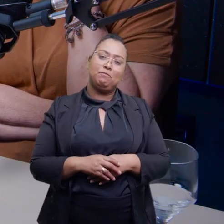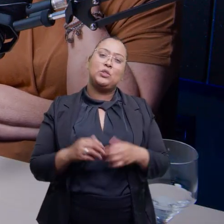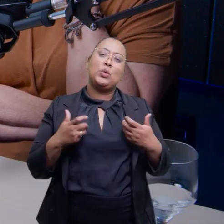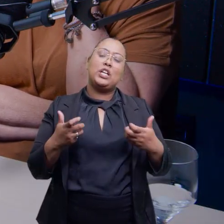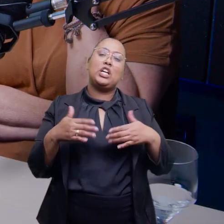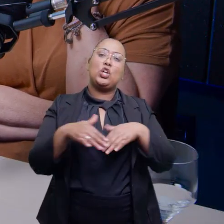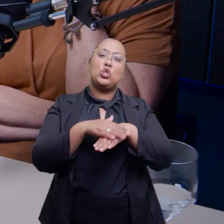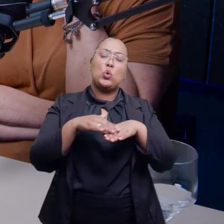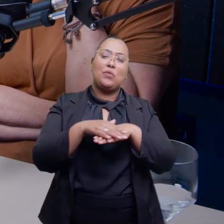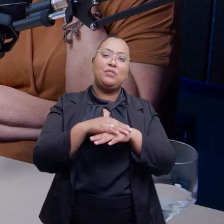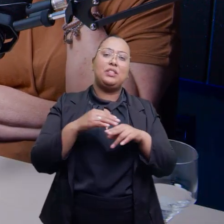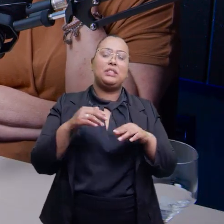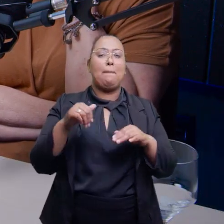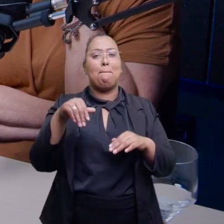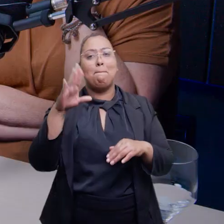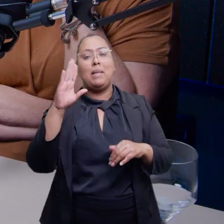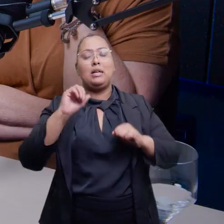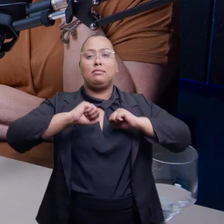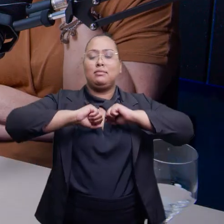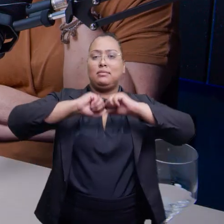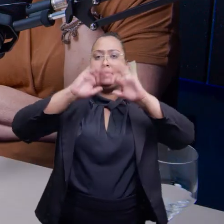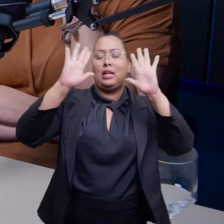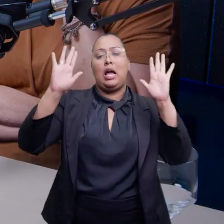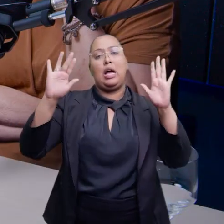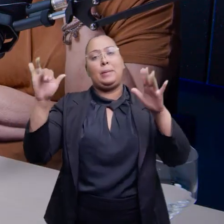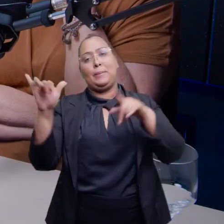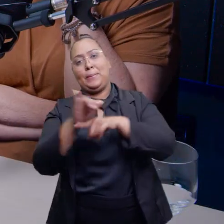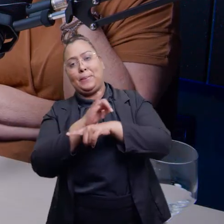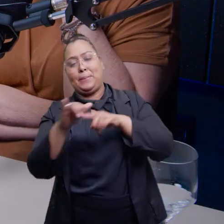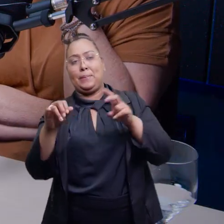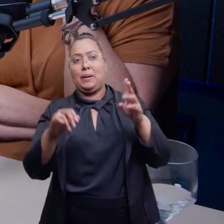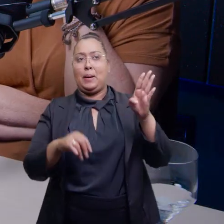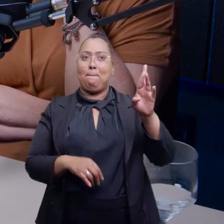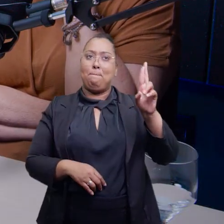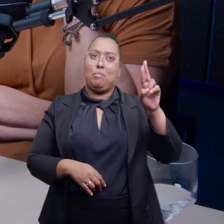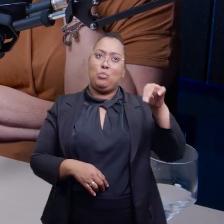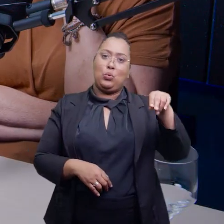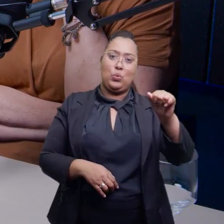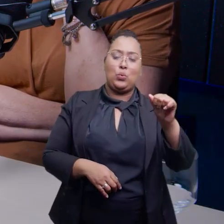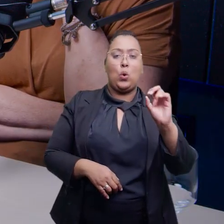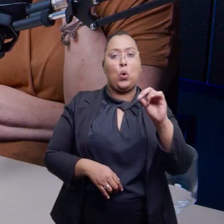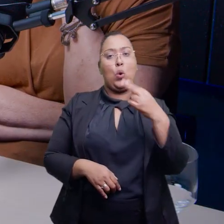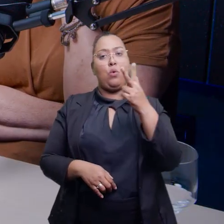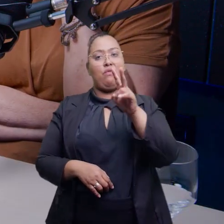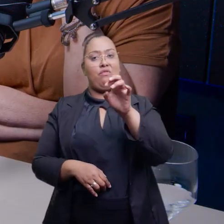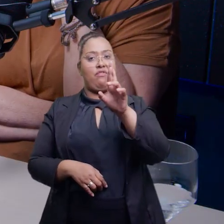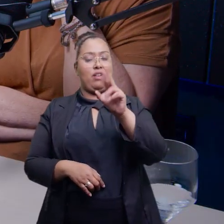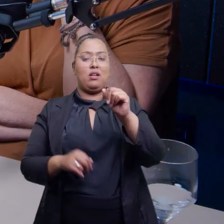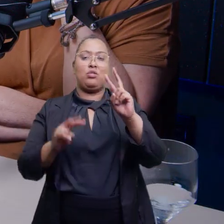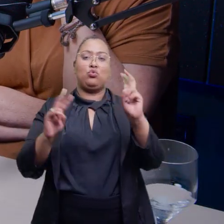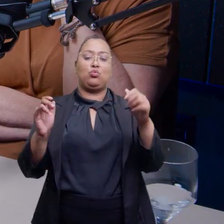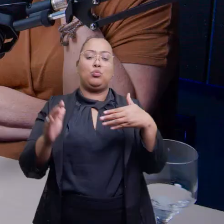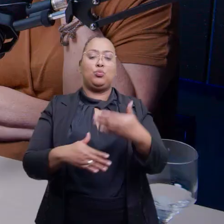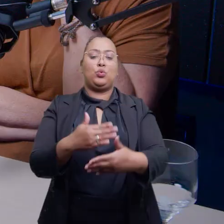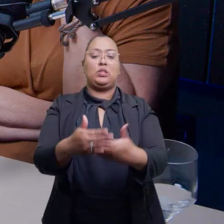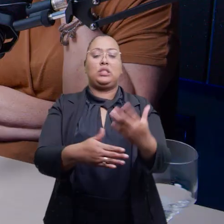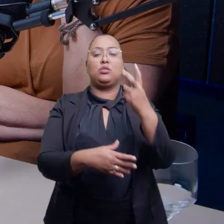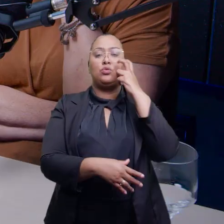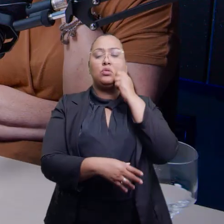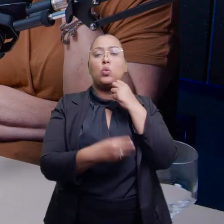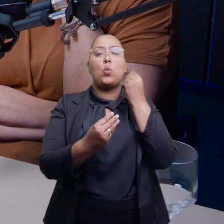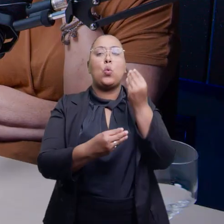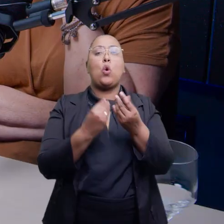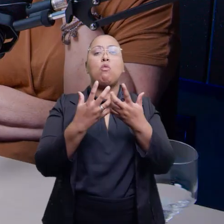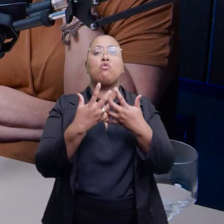que a gente falasse um pouquinho de forma mais didática aqui, não sei se doutora Bruna ou Vera, sobre o processo de adoção, como que